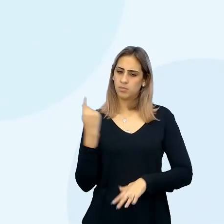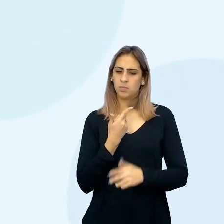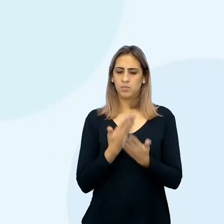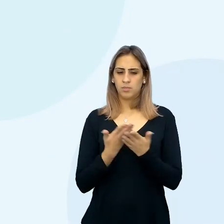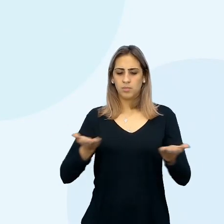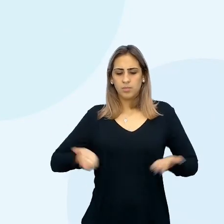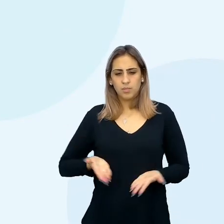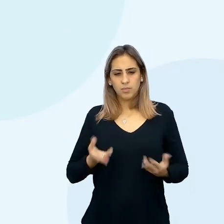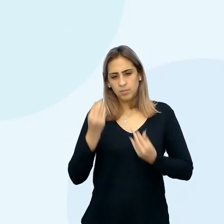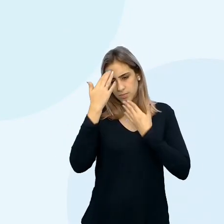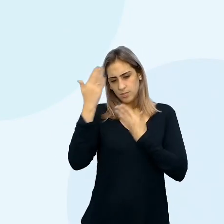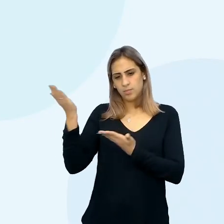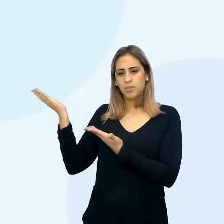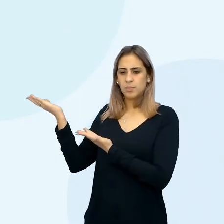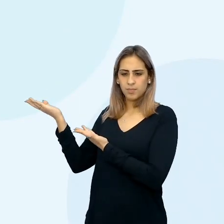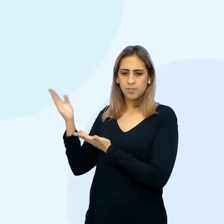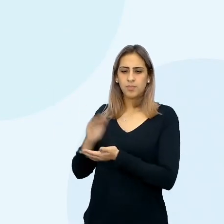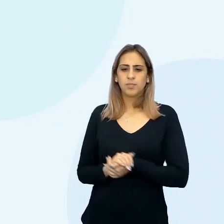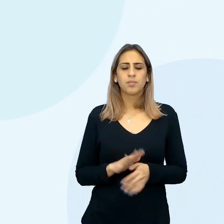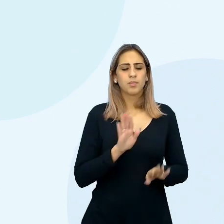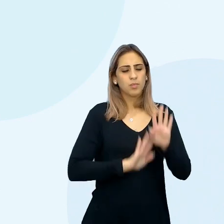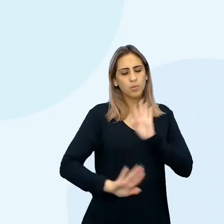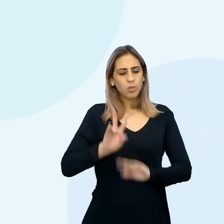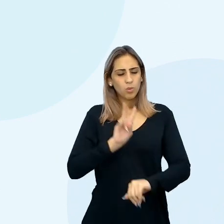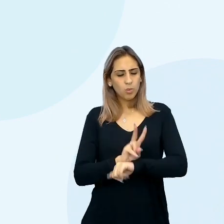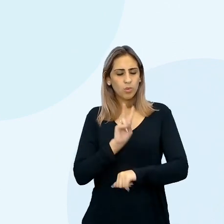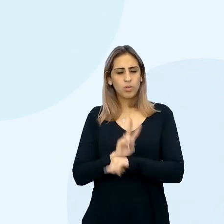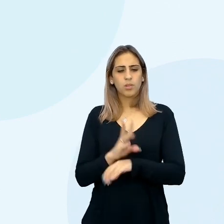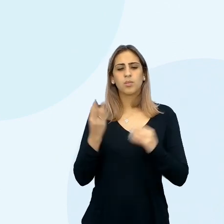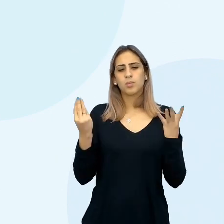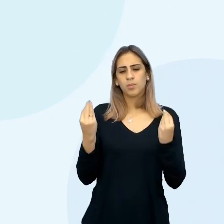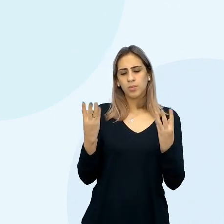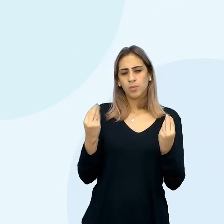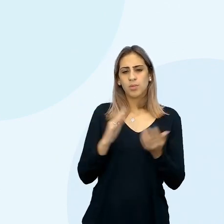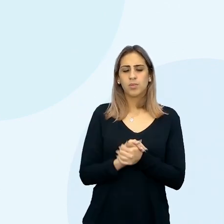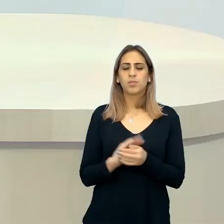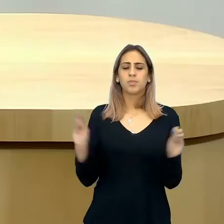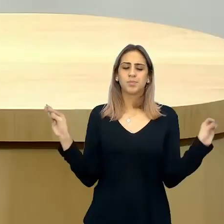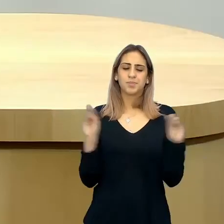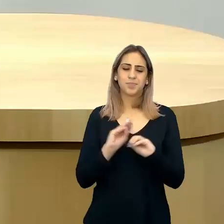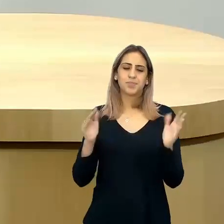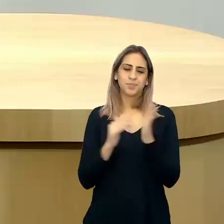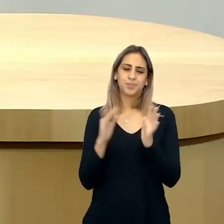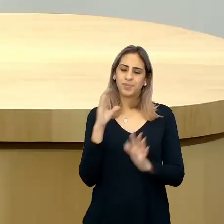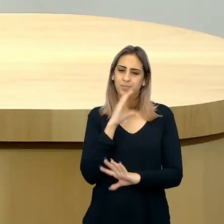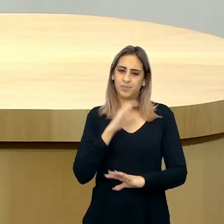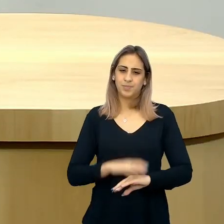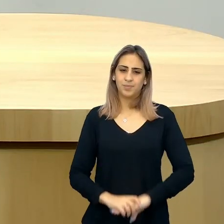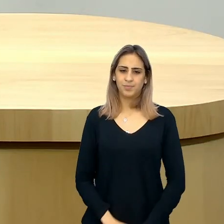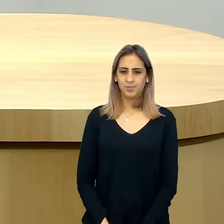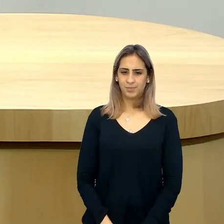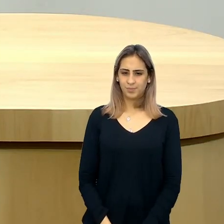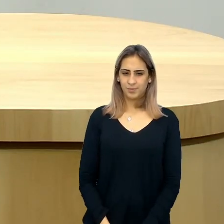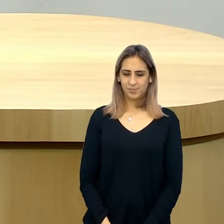de hoje, por gentileza. Cuidem-se muito. Um beijão e até breve.